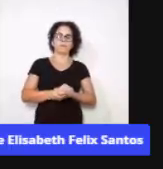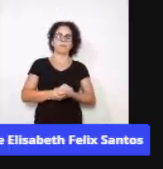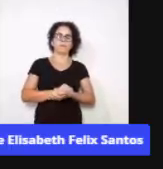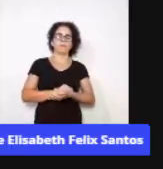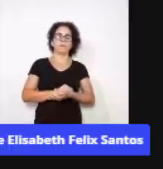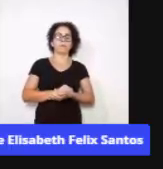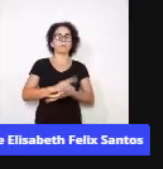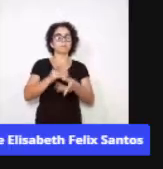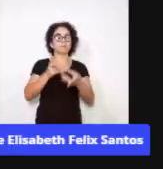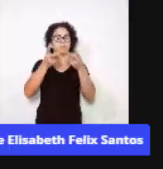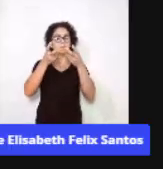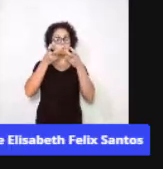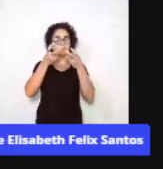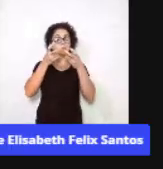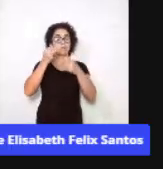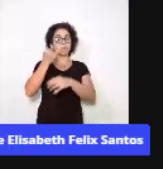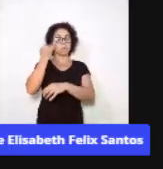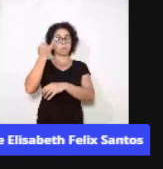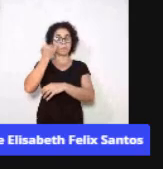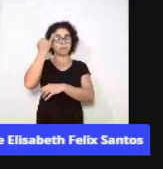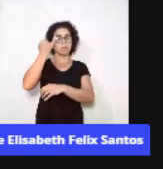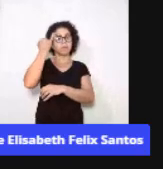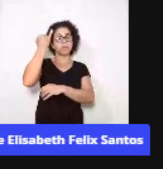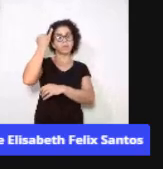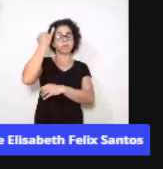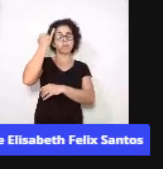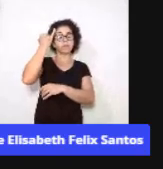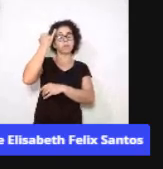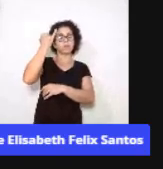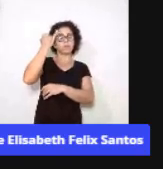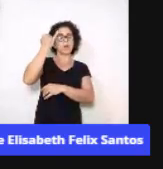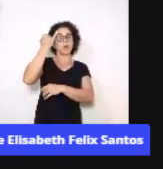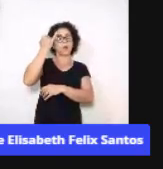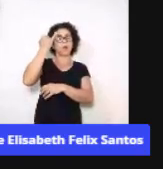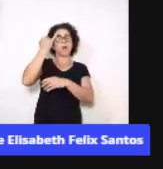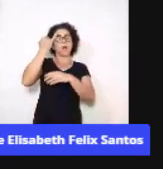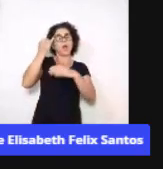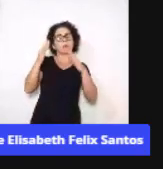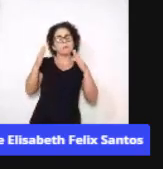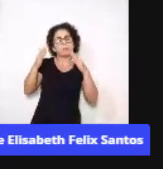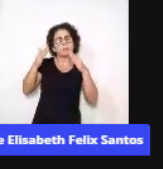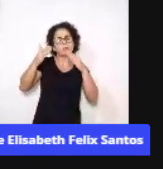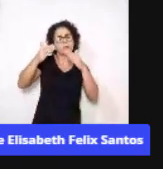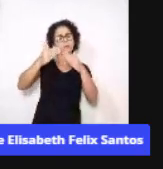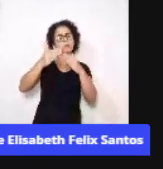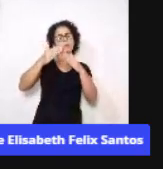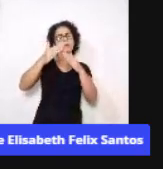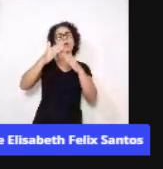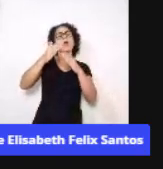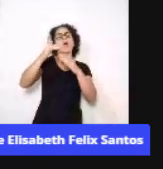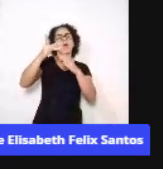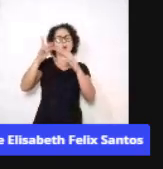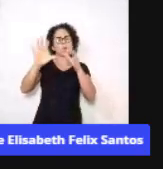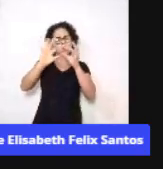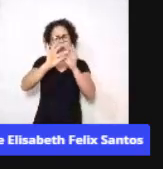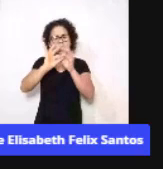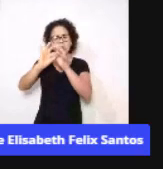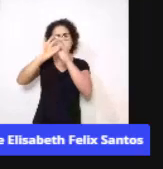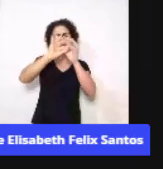importante estar alinhado à gestão, à equipe pedagógica e o